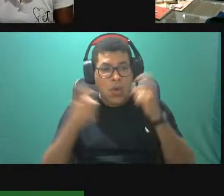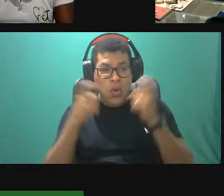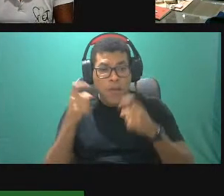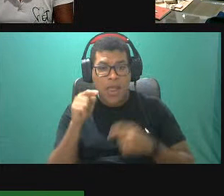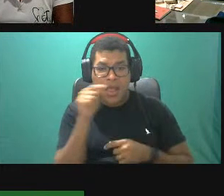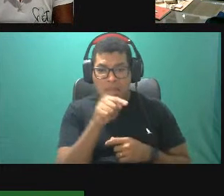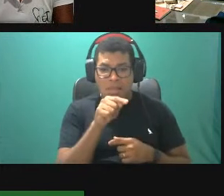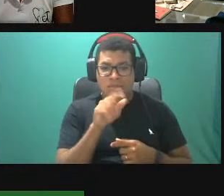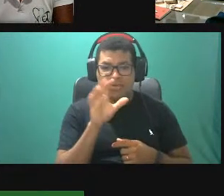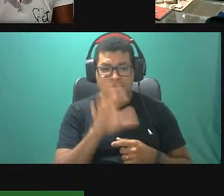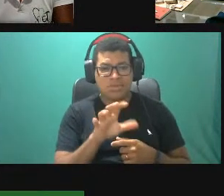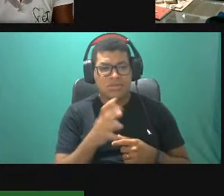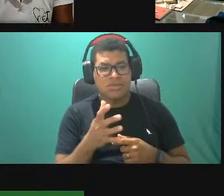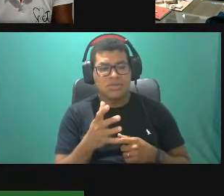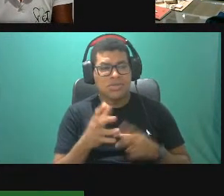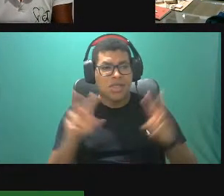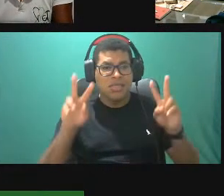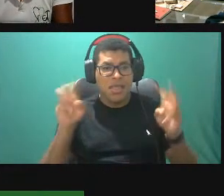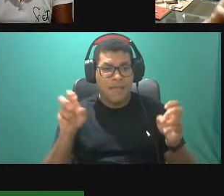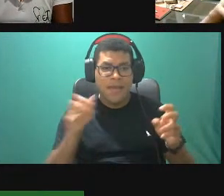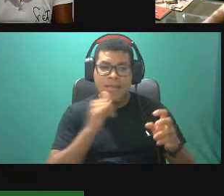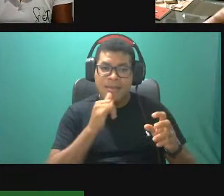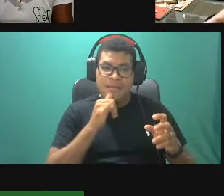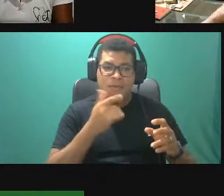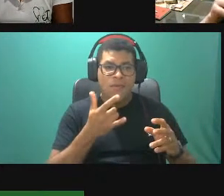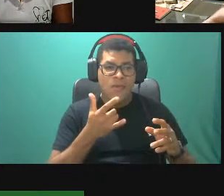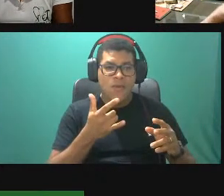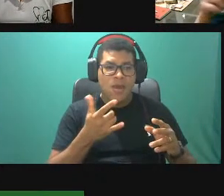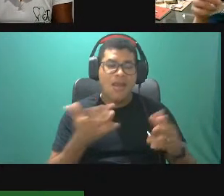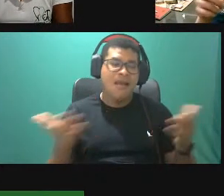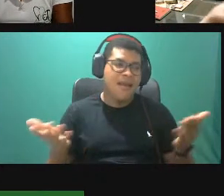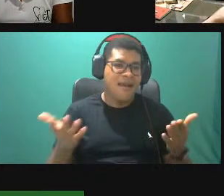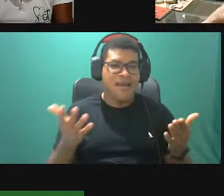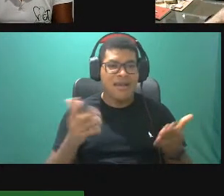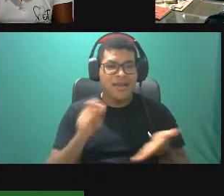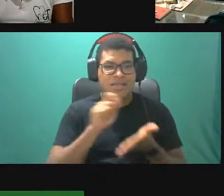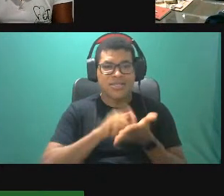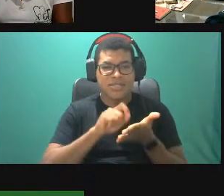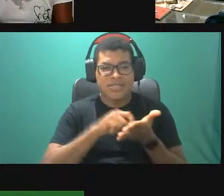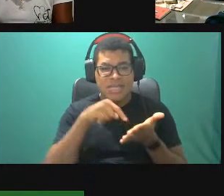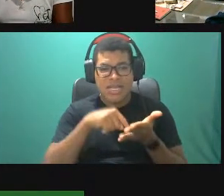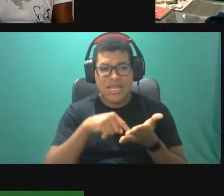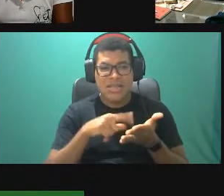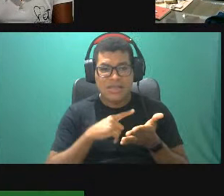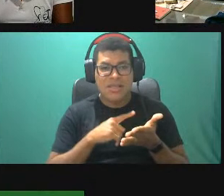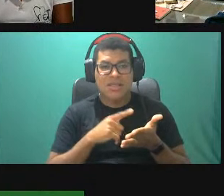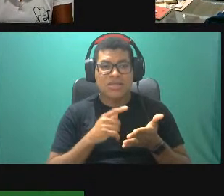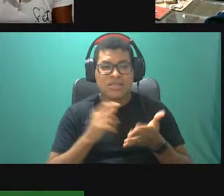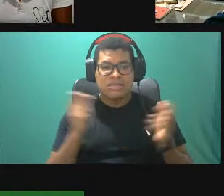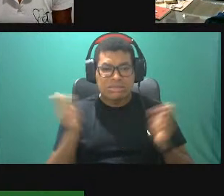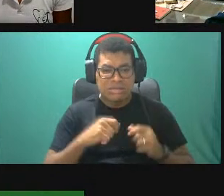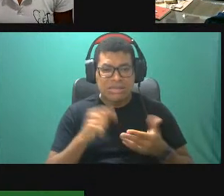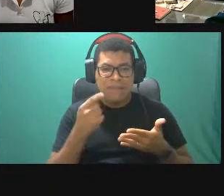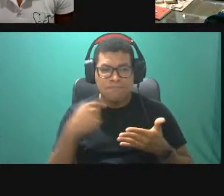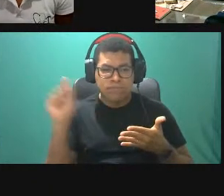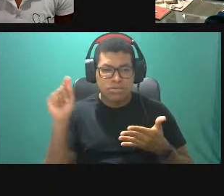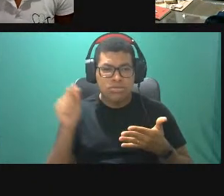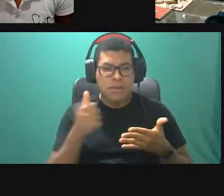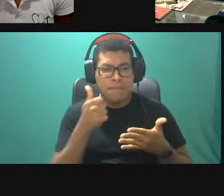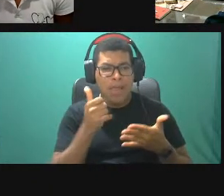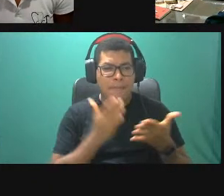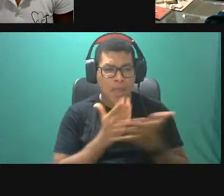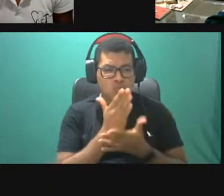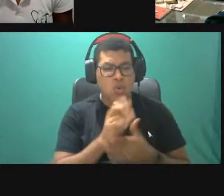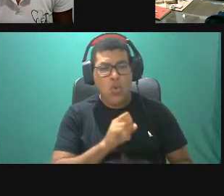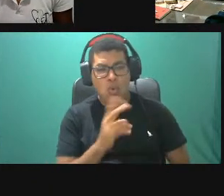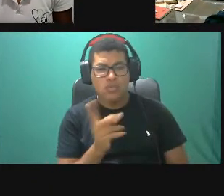isso, né, no tocante ali, a situação de falar, ah, essa assinatura tem validade ou não. Não vai ser algo, eu, por exemplo,